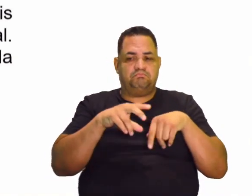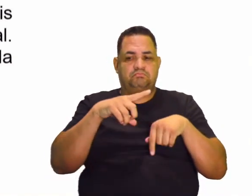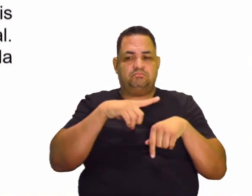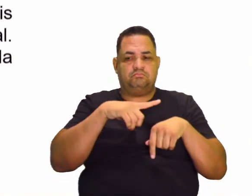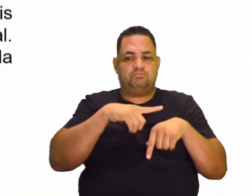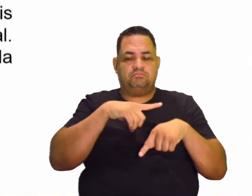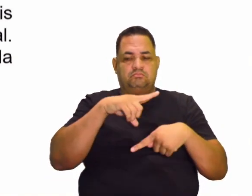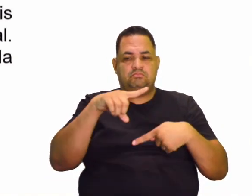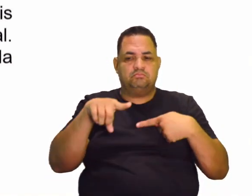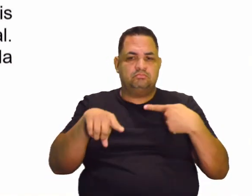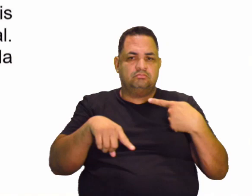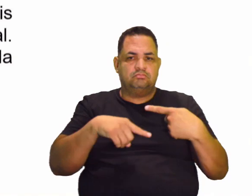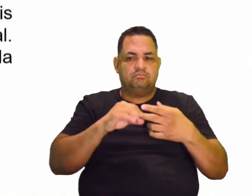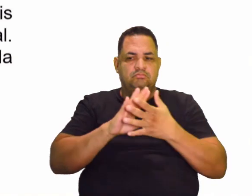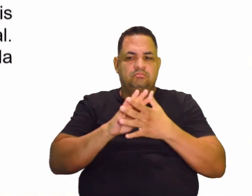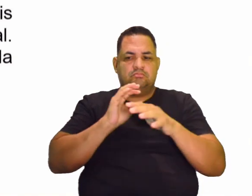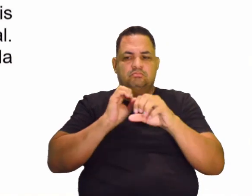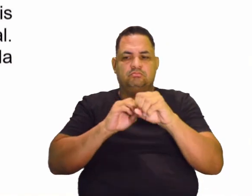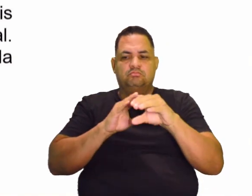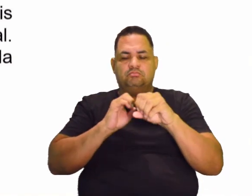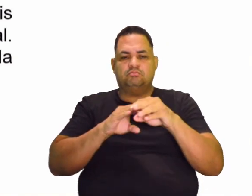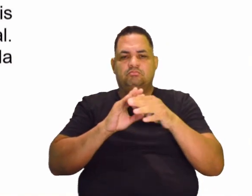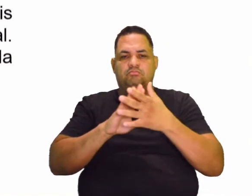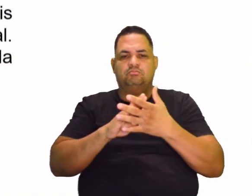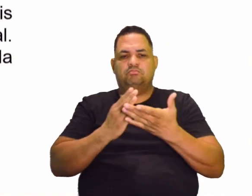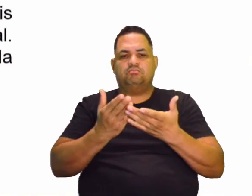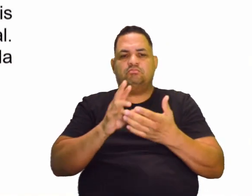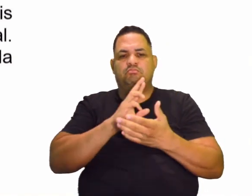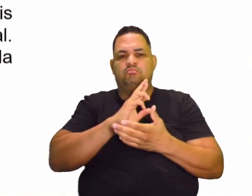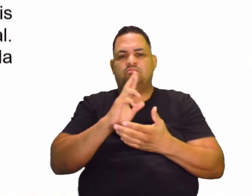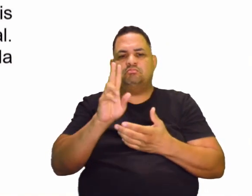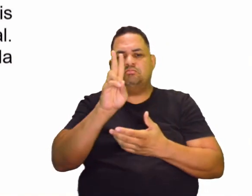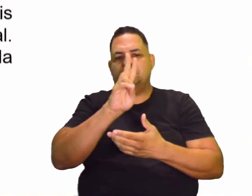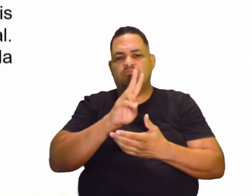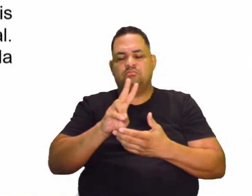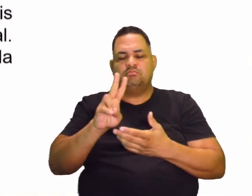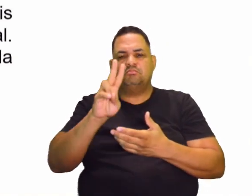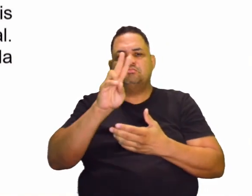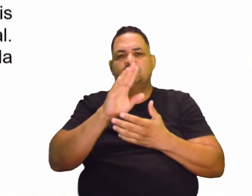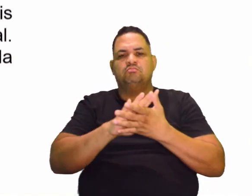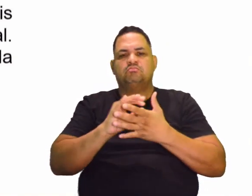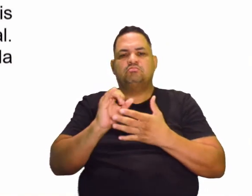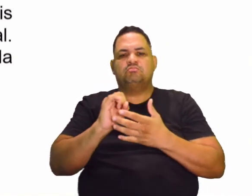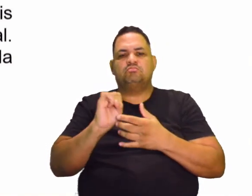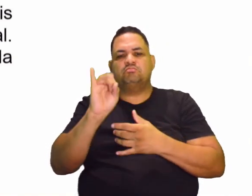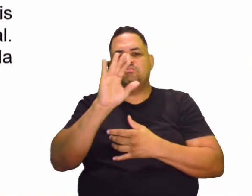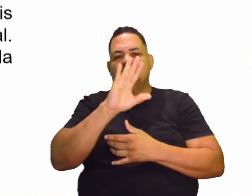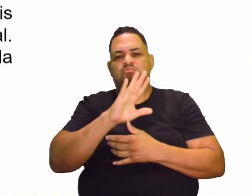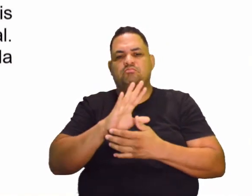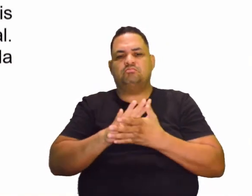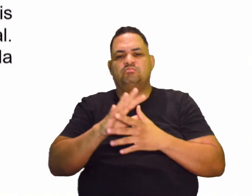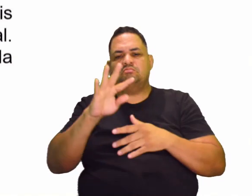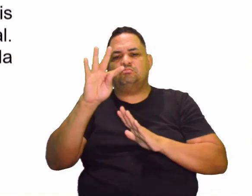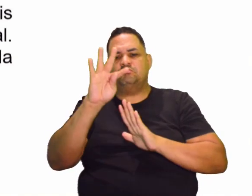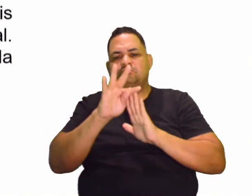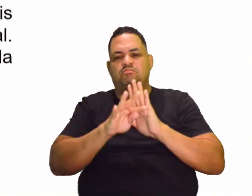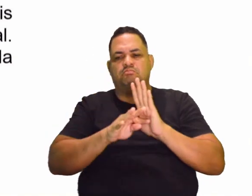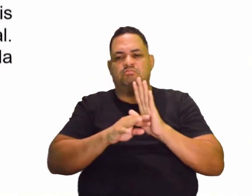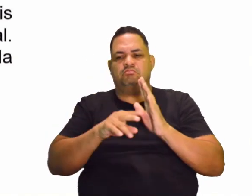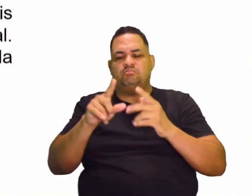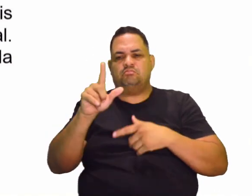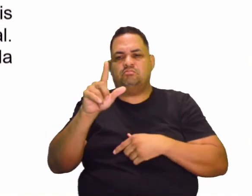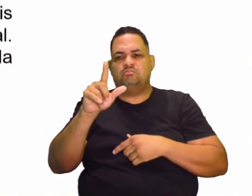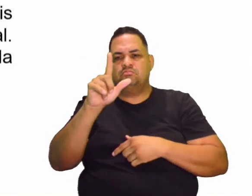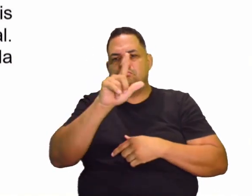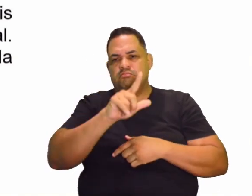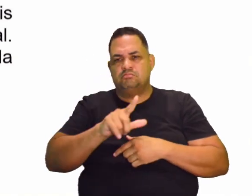objetivo ensinar a religião. Então, é por meio das imagens, por meio dos textos, da literatura, que as pessoas vão aprender. Então,